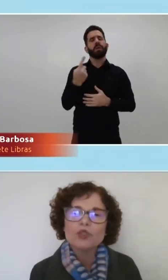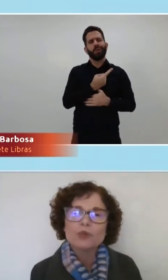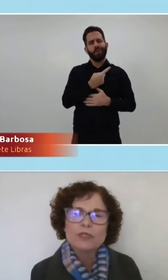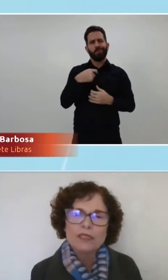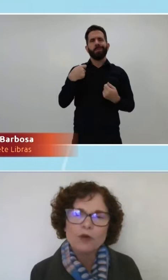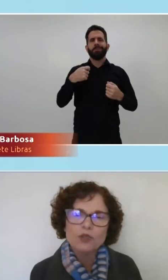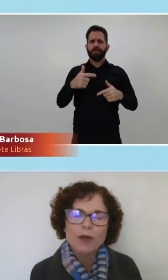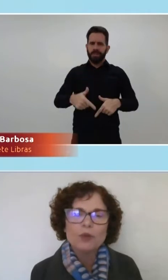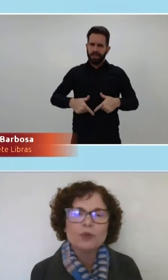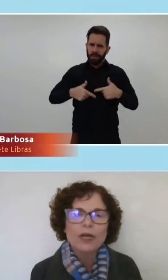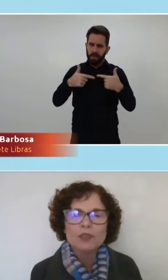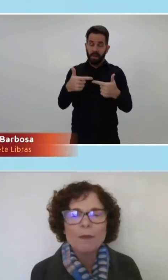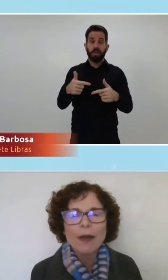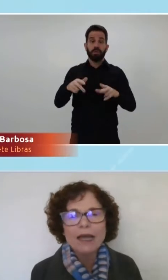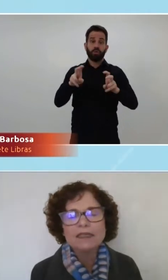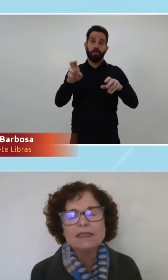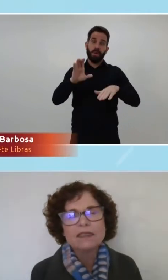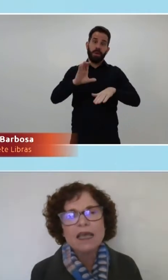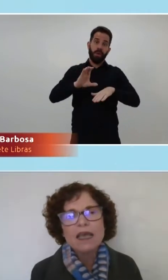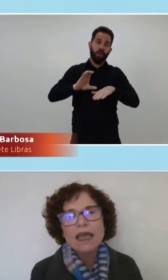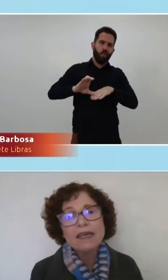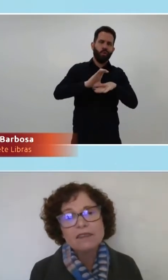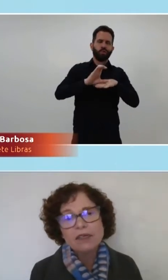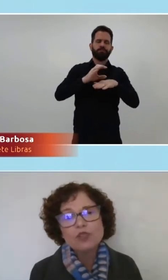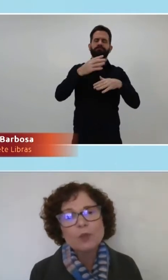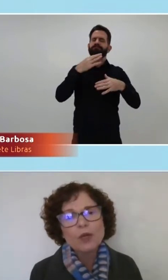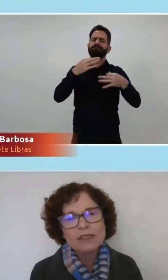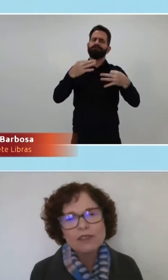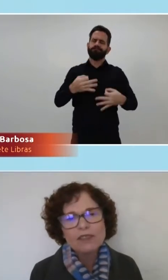da construção de uma cultura de paz,